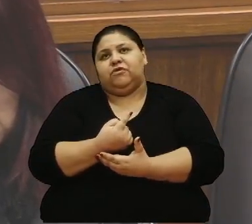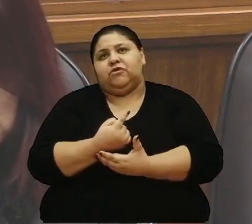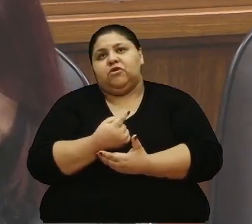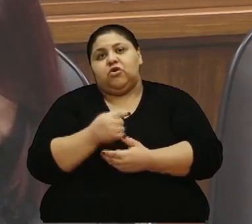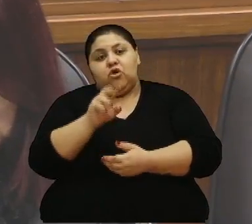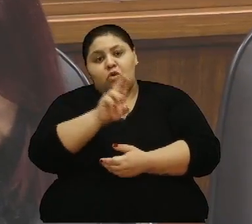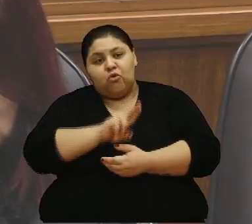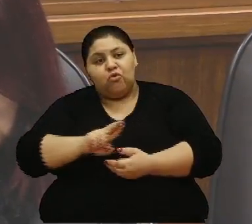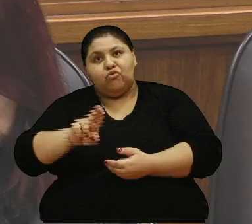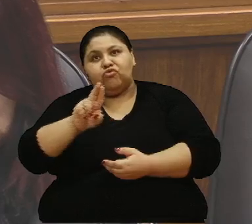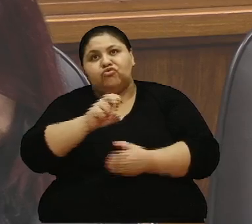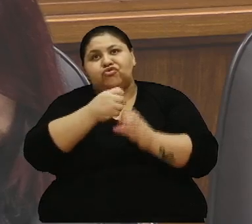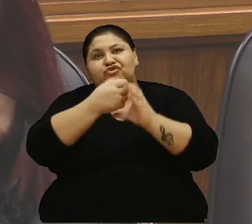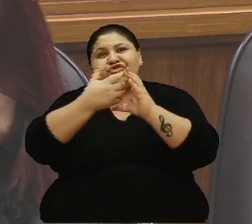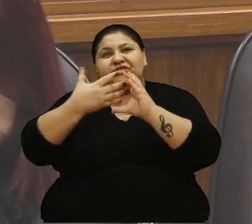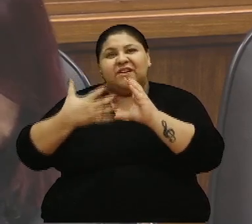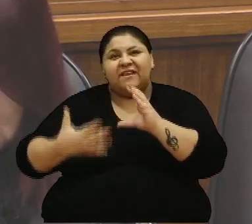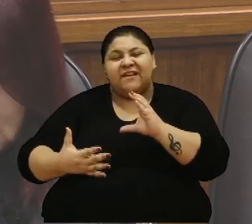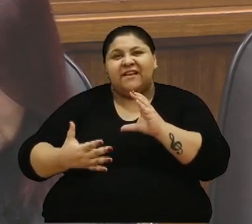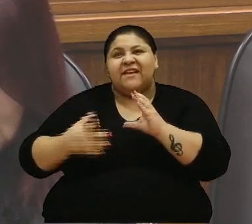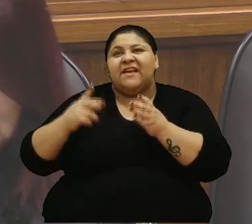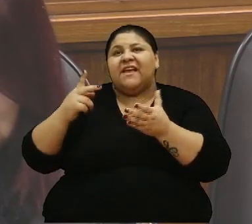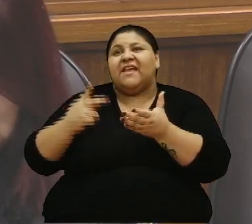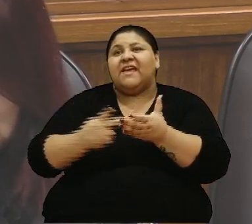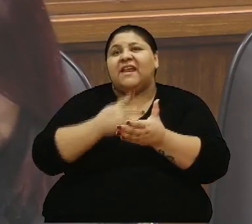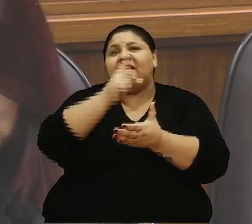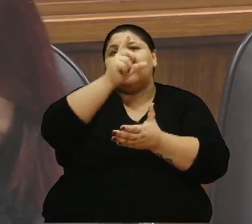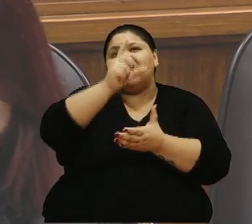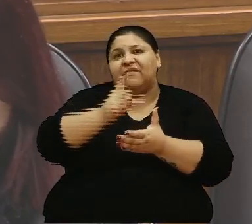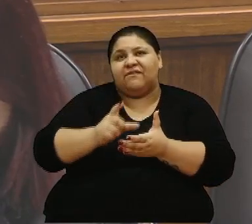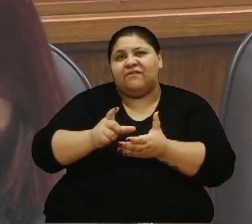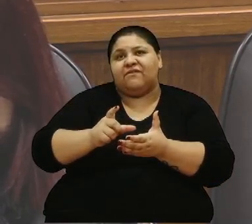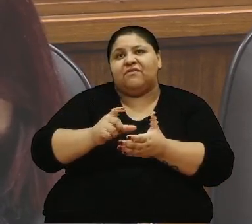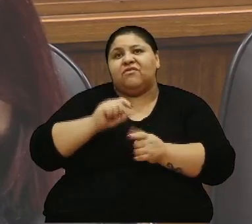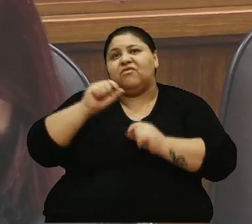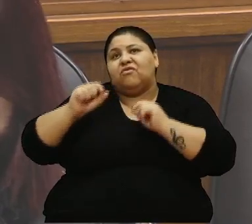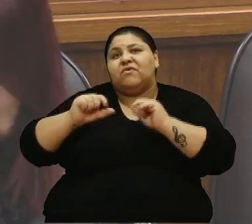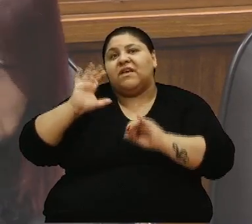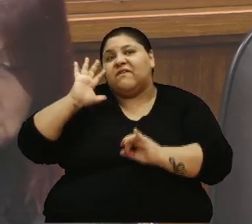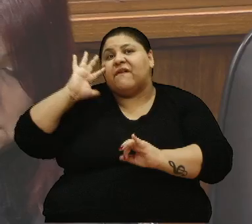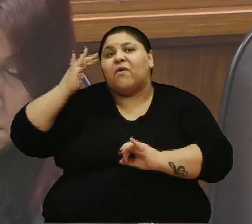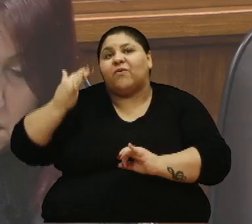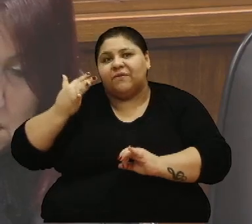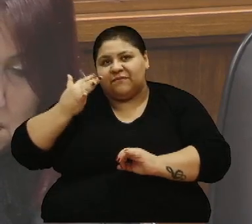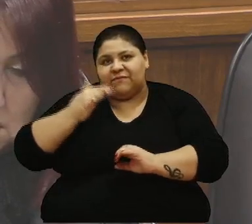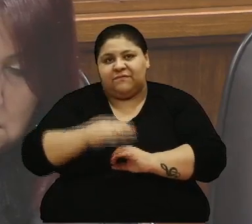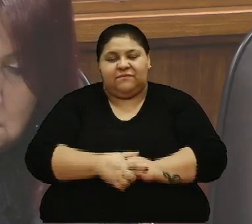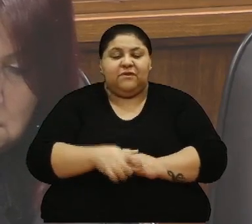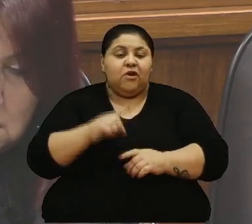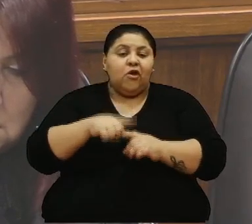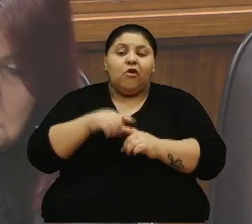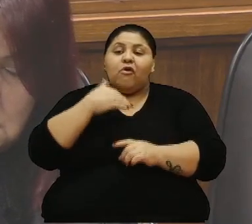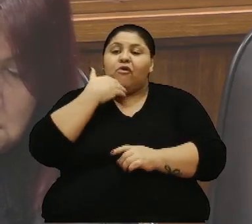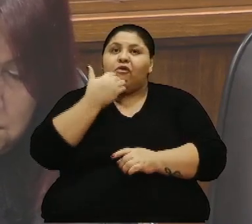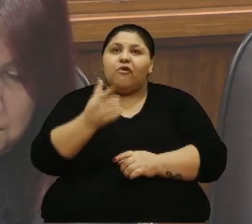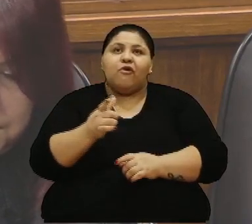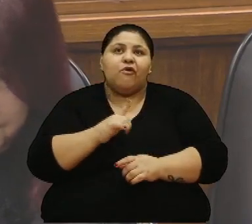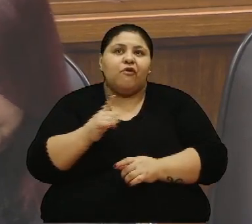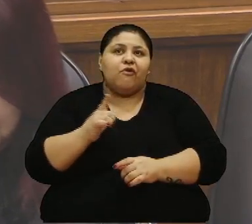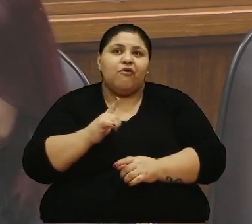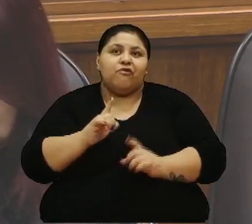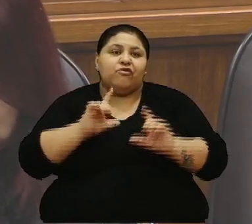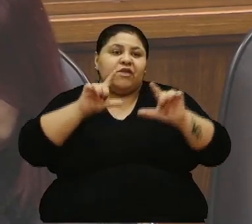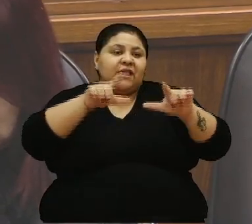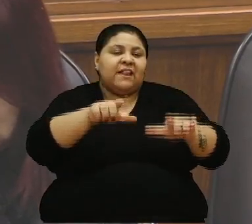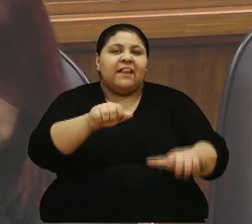usar adjetivos pejorativos a essas pessoas, aonde vamos parar? Porque não adianta a gente ter grandes